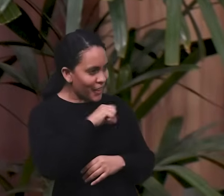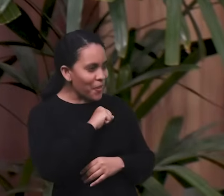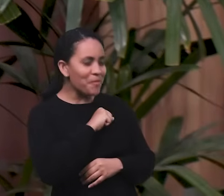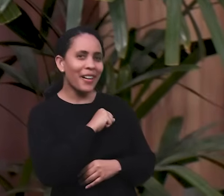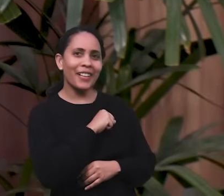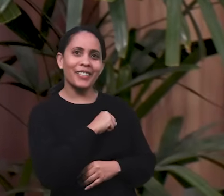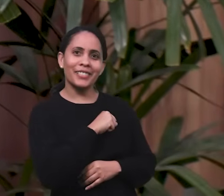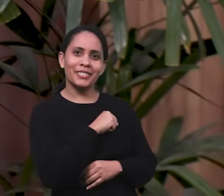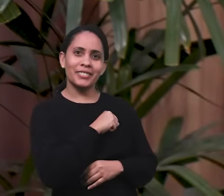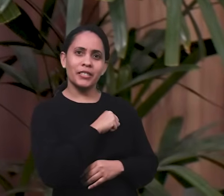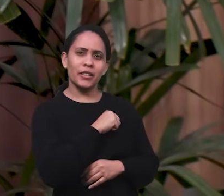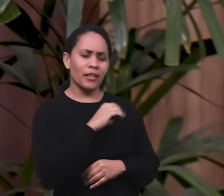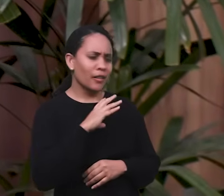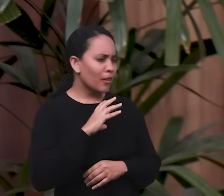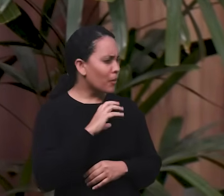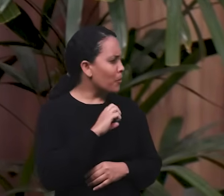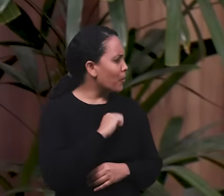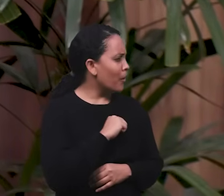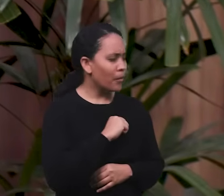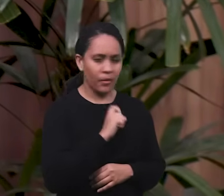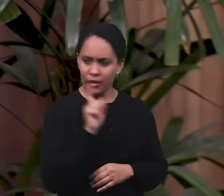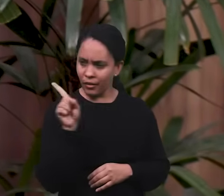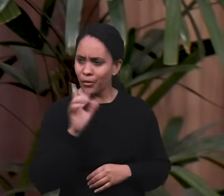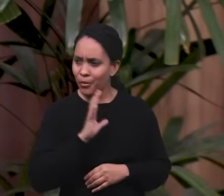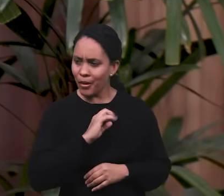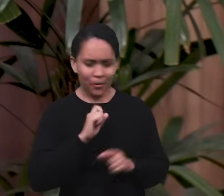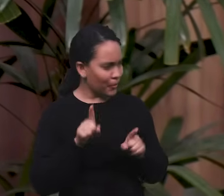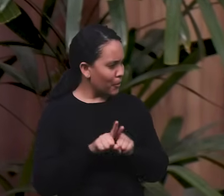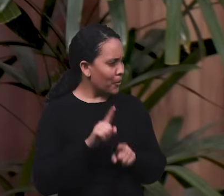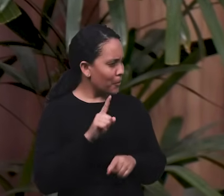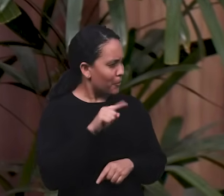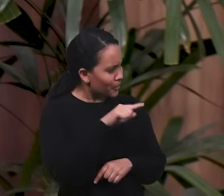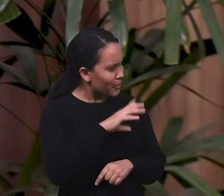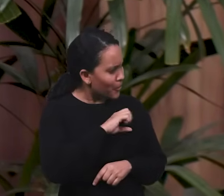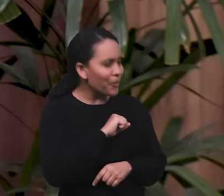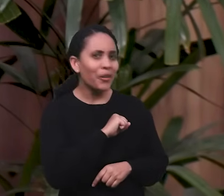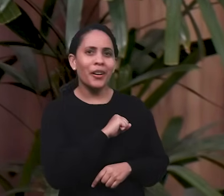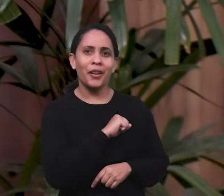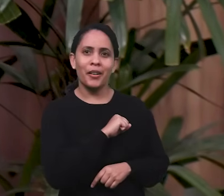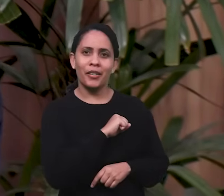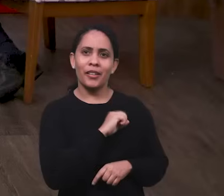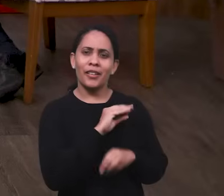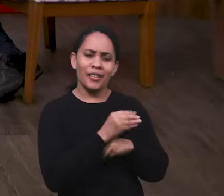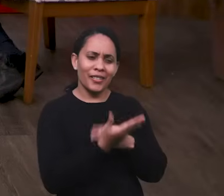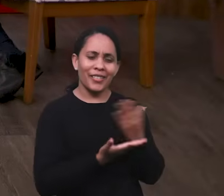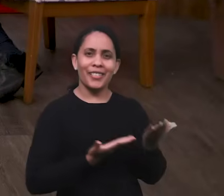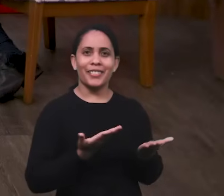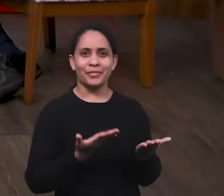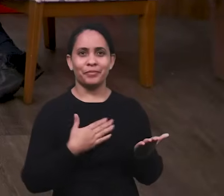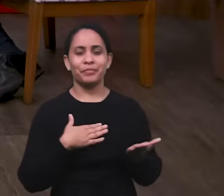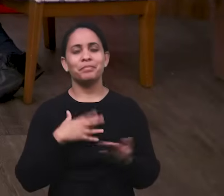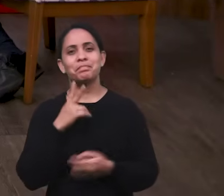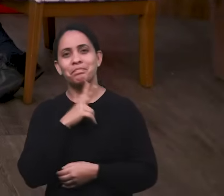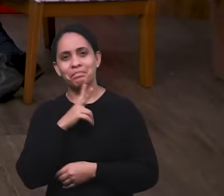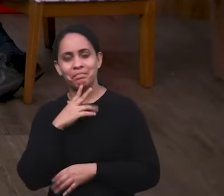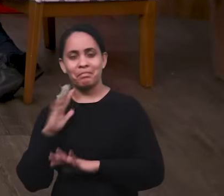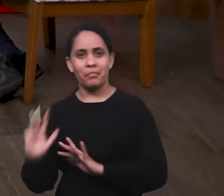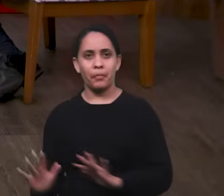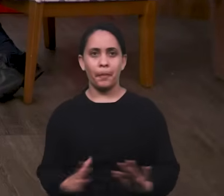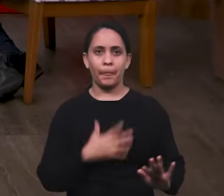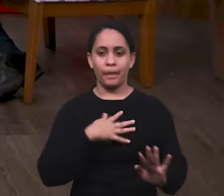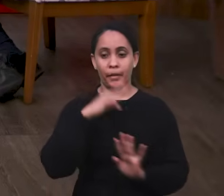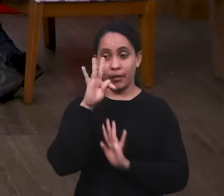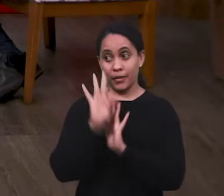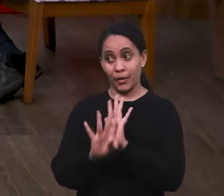você também é amado. Eu te amo como eu o amo também. Esse pai, eu acho que é o nosso exemplo aqui. Eu me lembrei